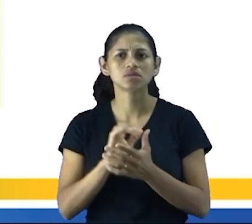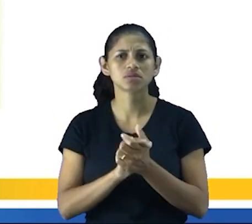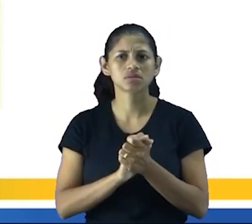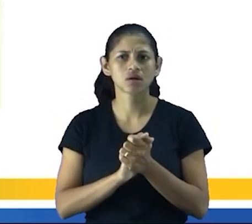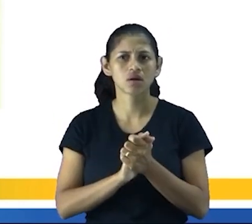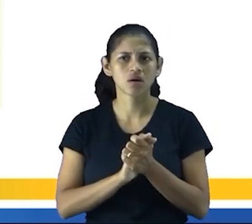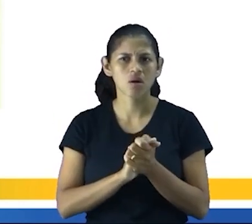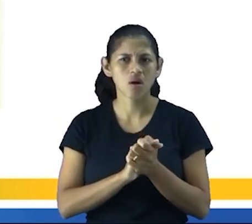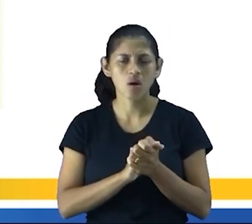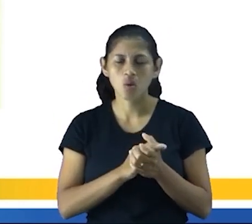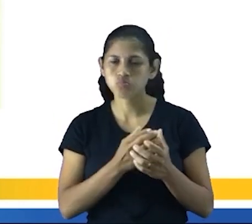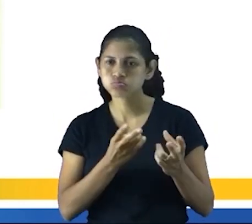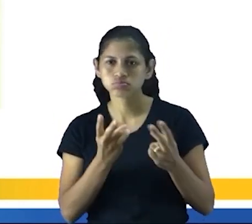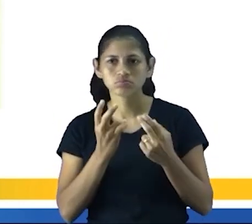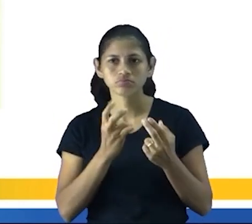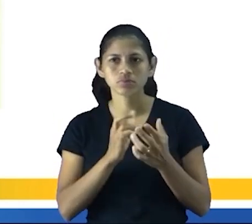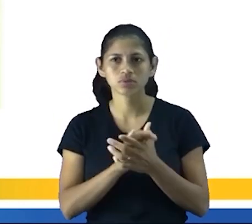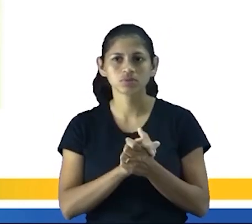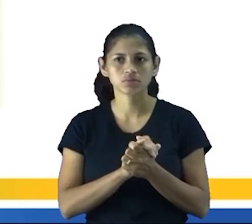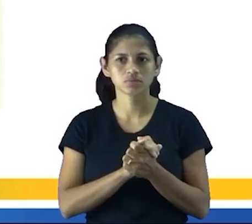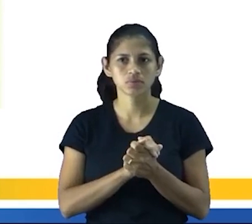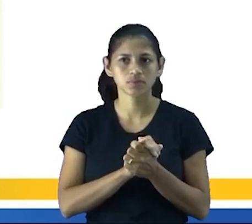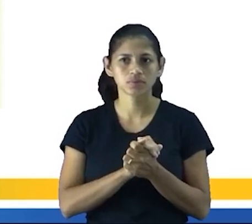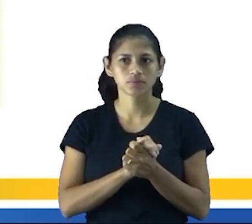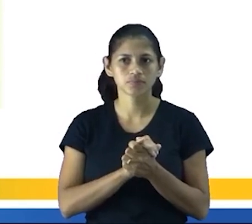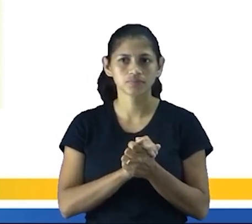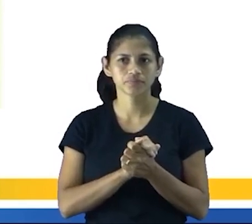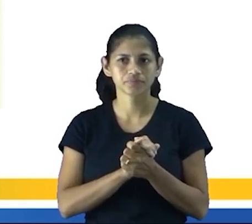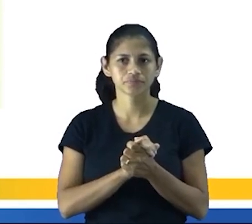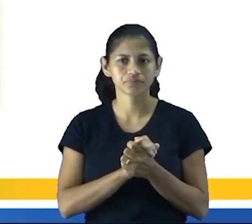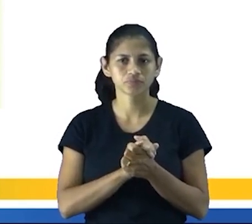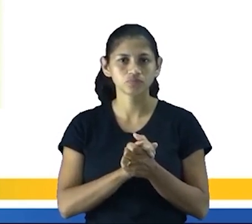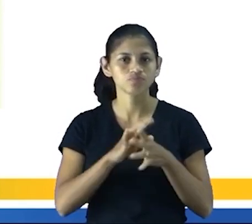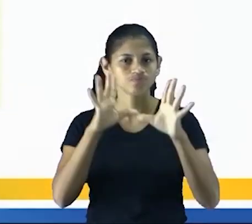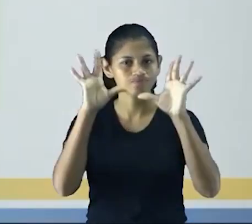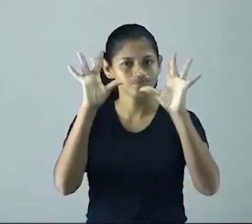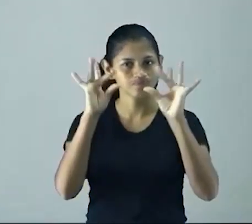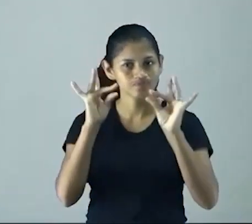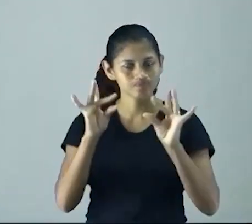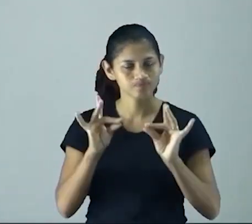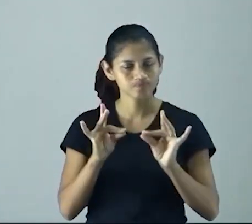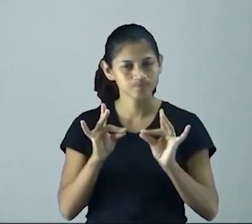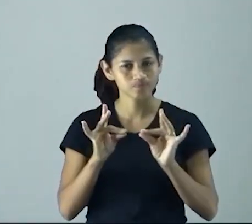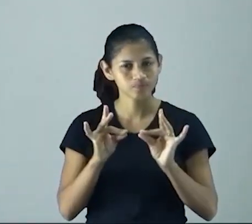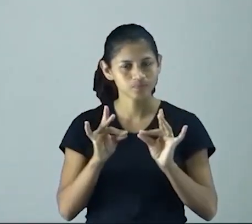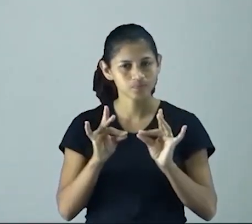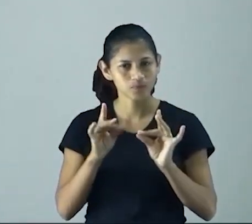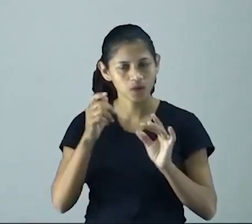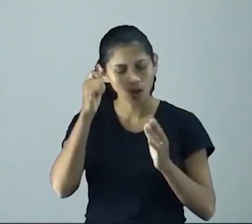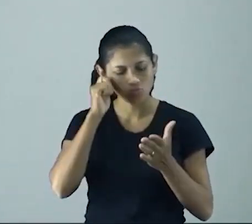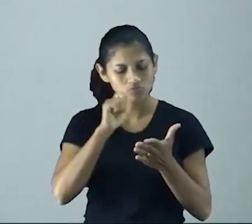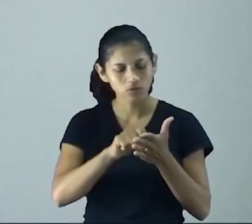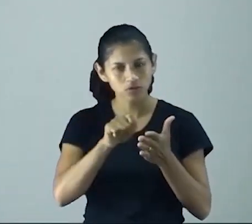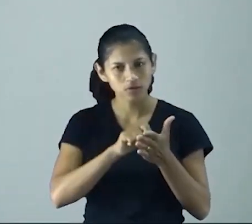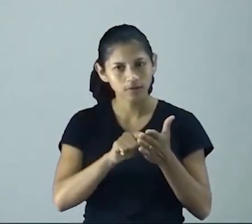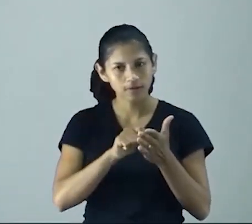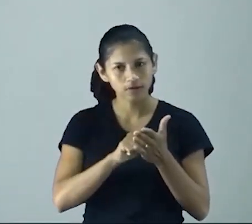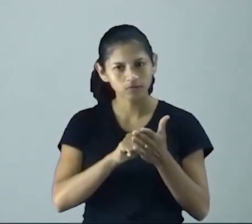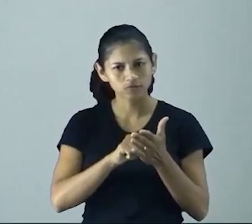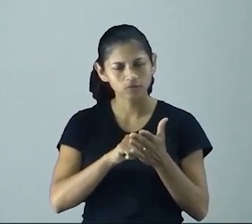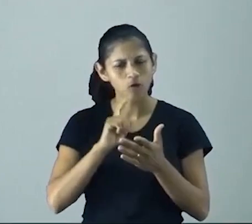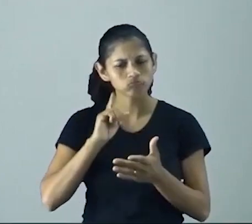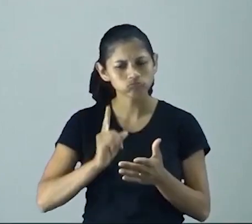suas inflações mais remotas. Então, nessa descrição, o autor faz críticas, né,